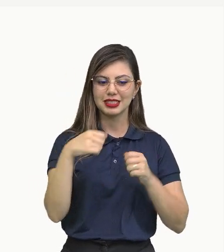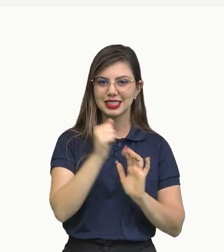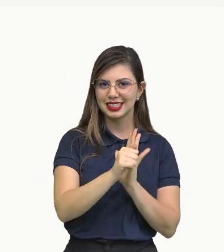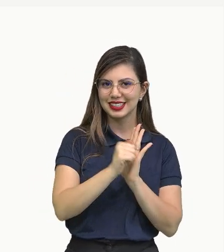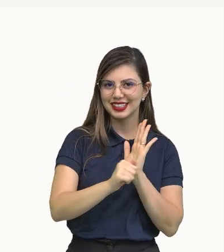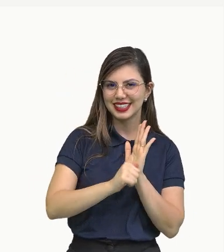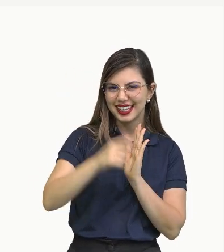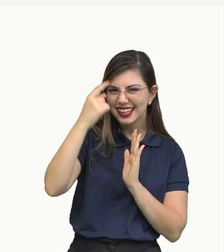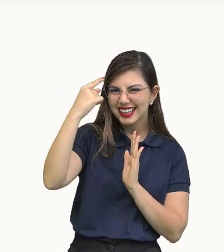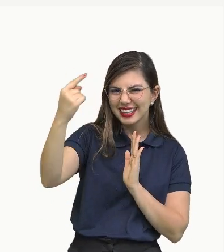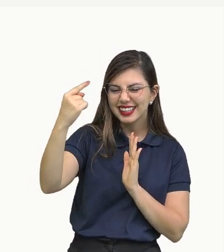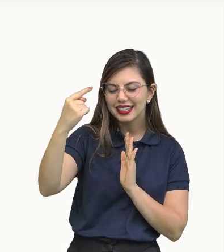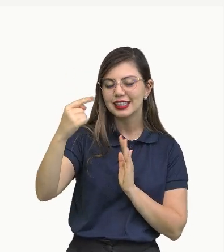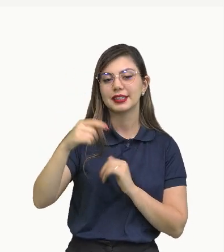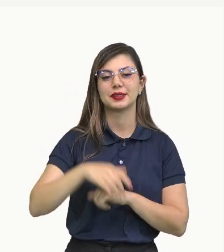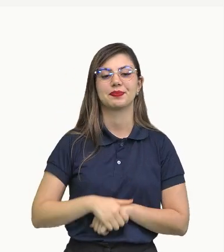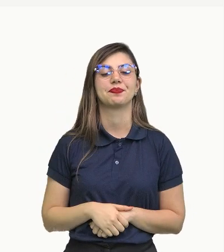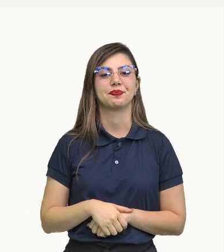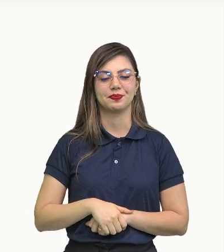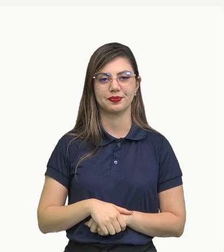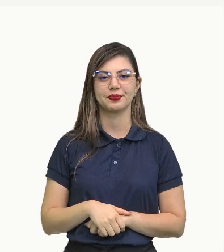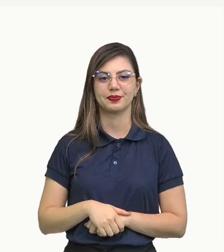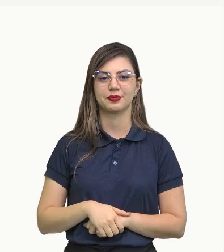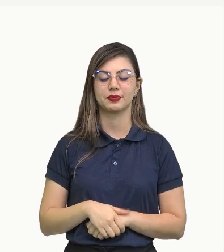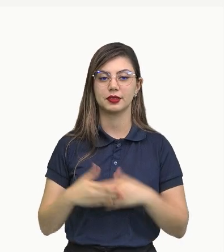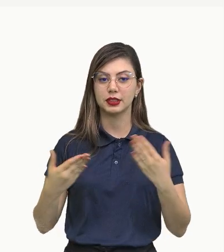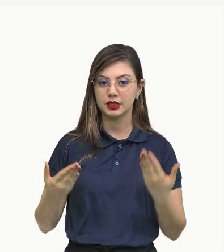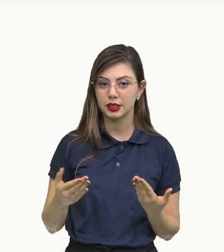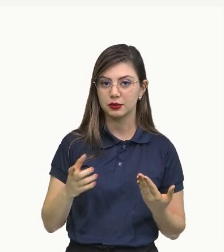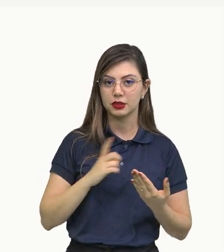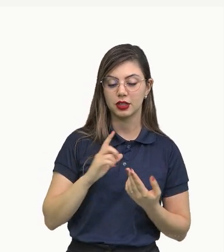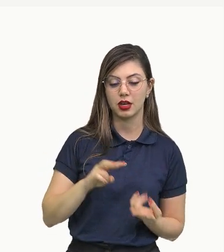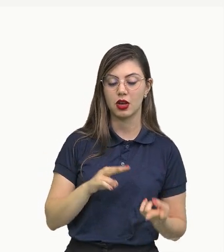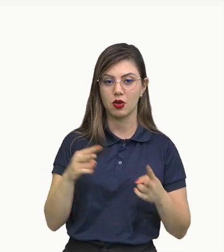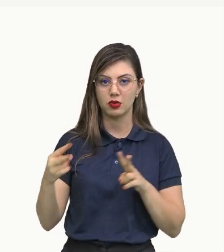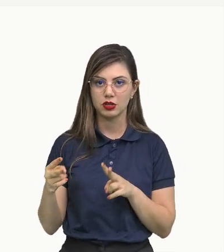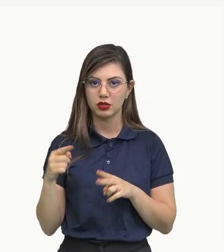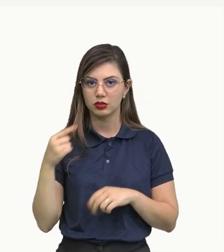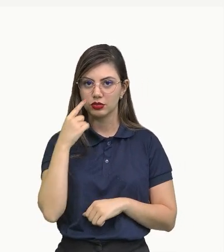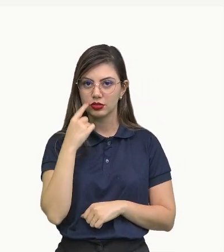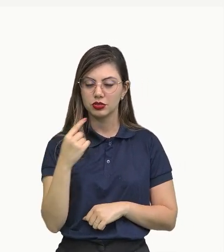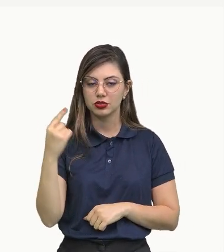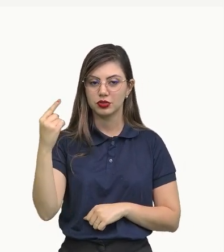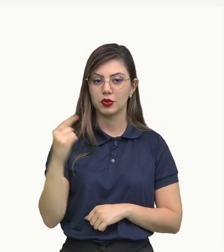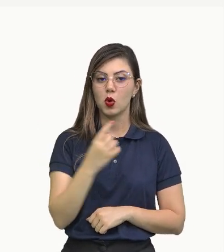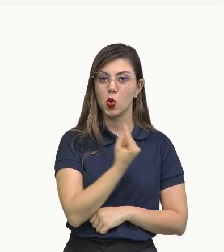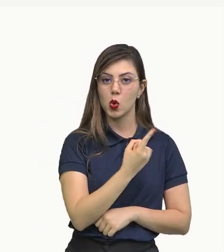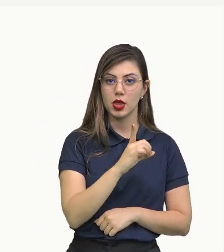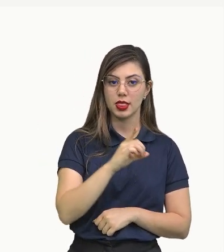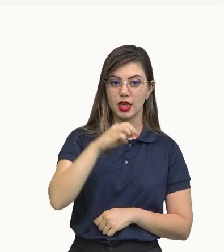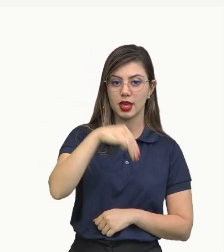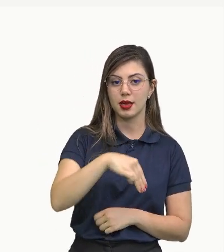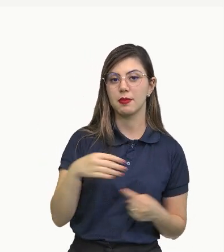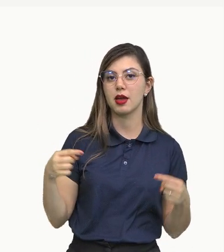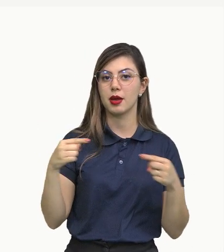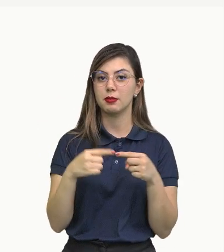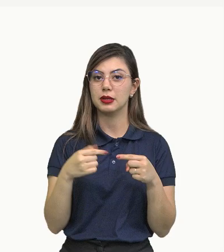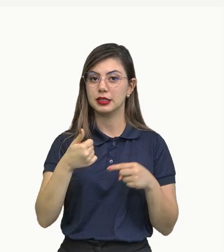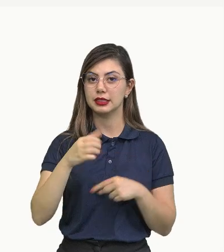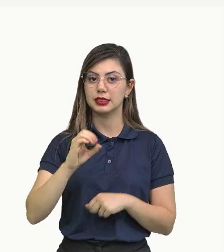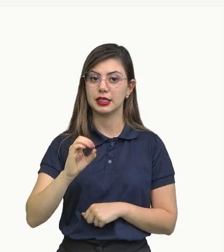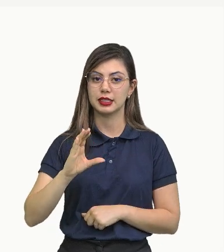atrás, lembra? Então, aplicando ali aquela conversão, aquela relação que nós vimos, 1 decímetro é igual a